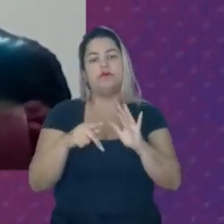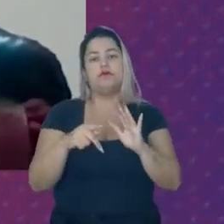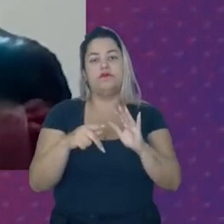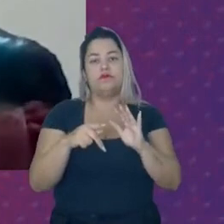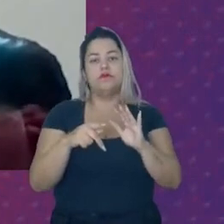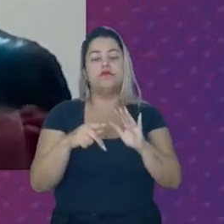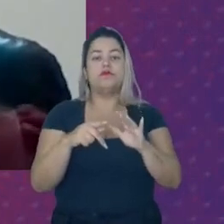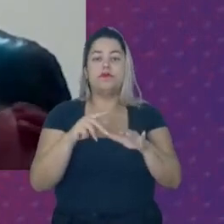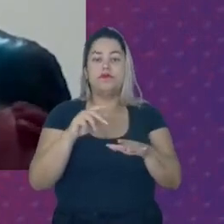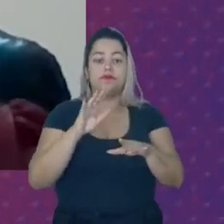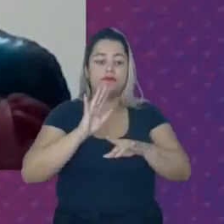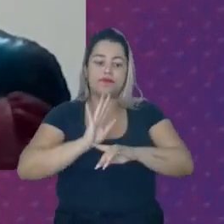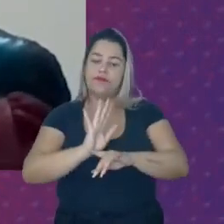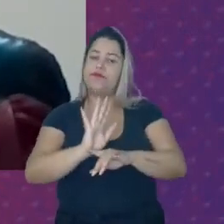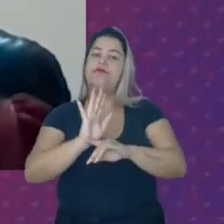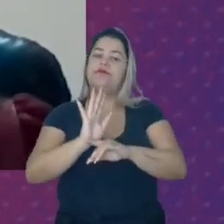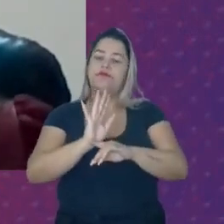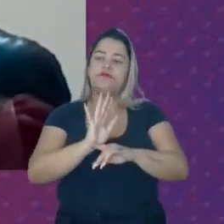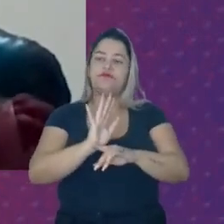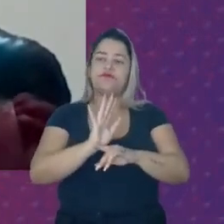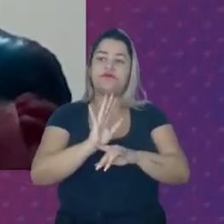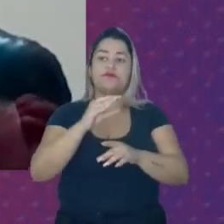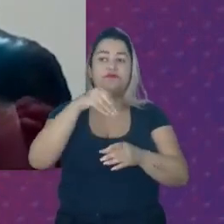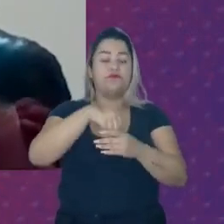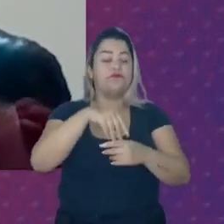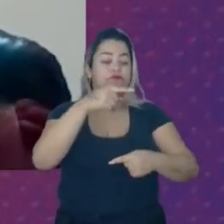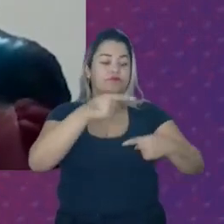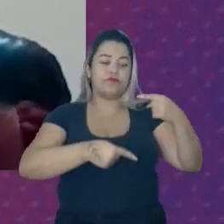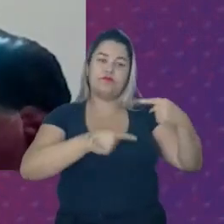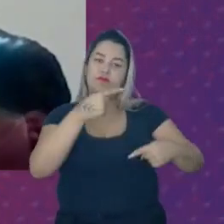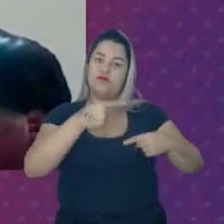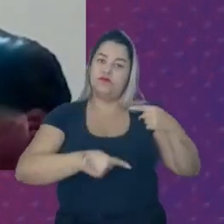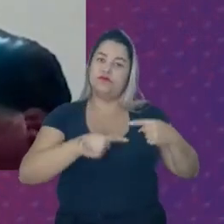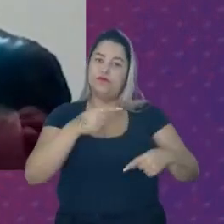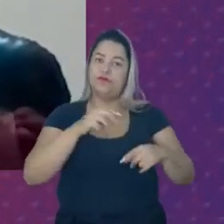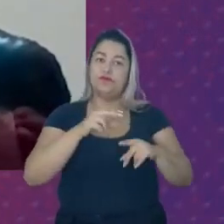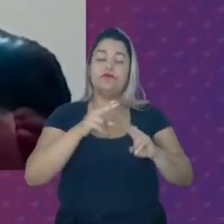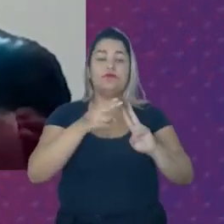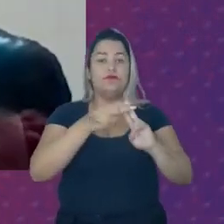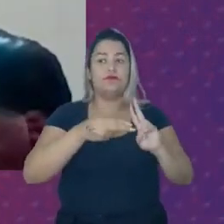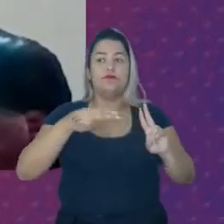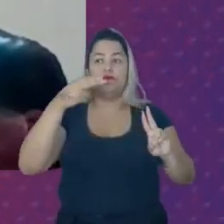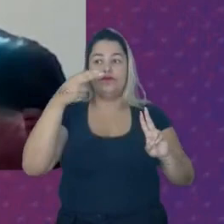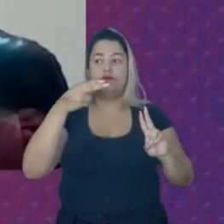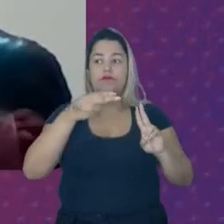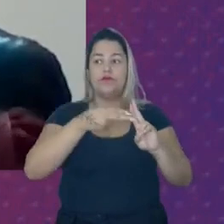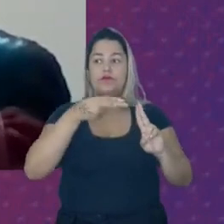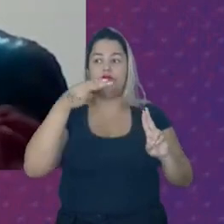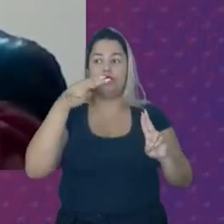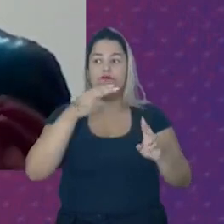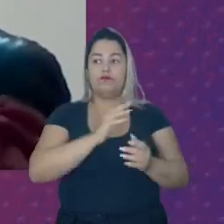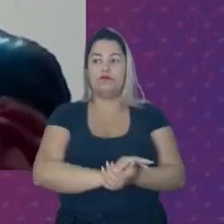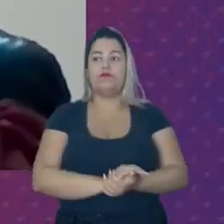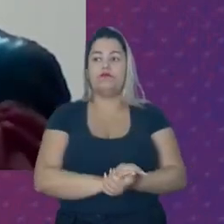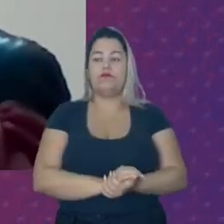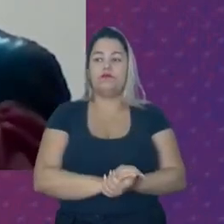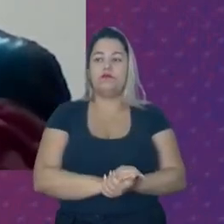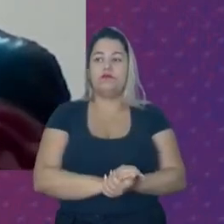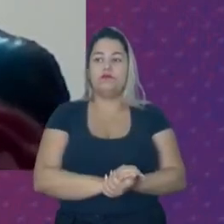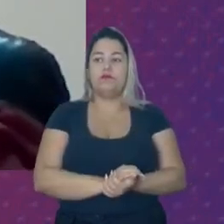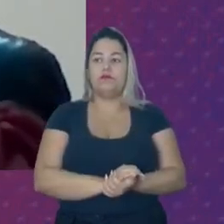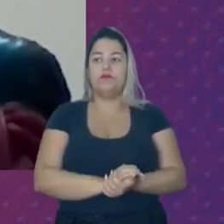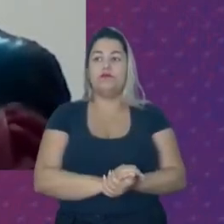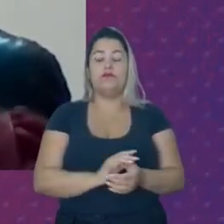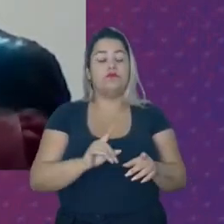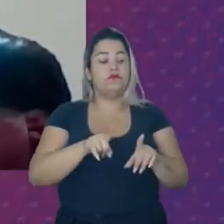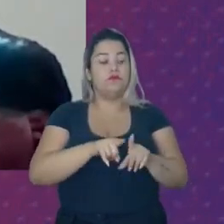dentro da assistência, da política do SUAS, Sistema Único de Assistência Social, a gente tem